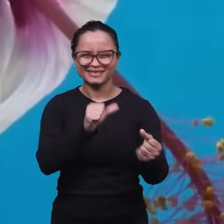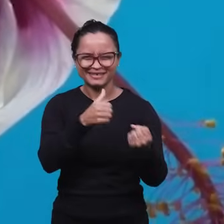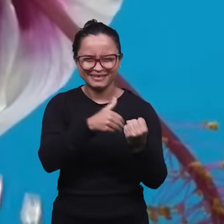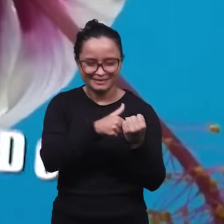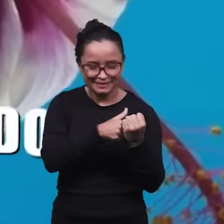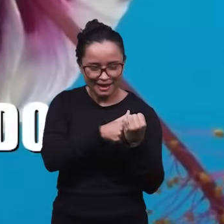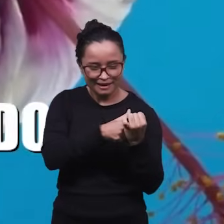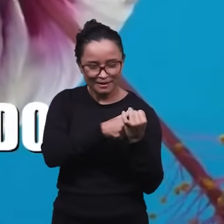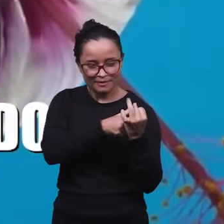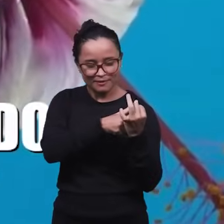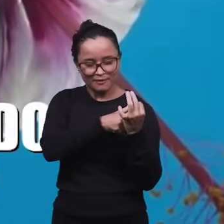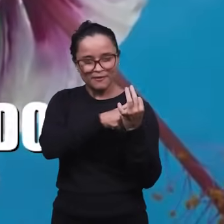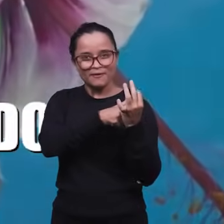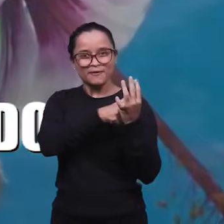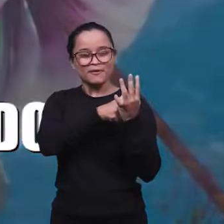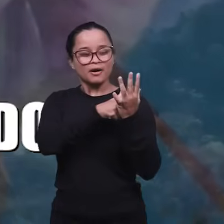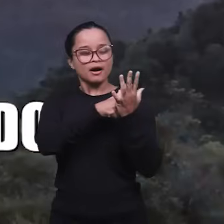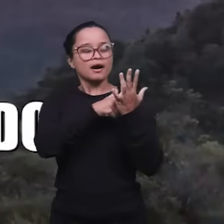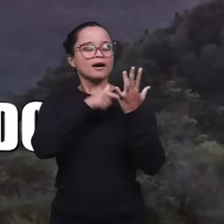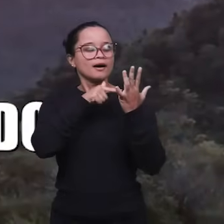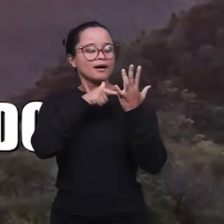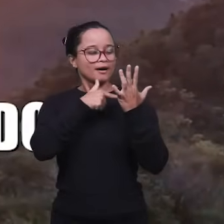transformou. Este mistério